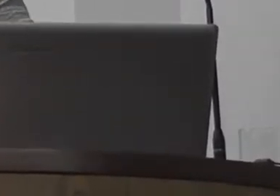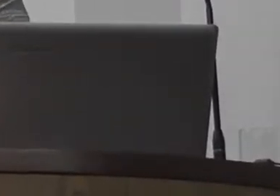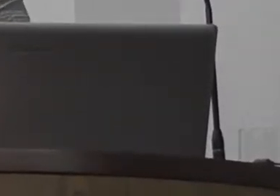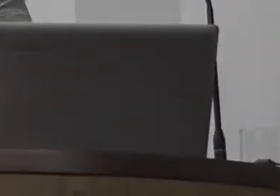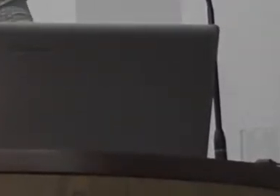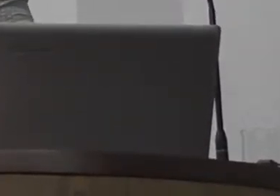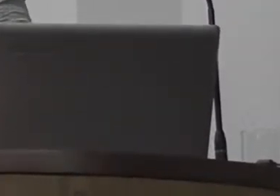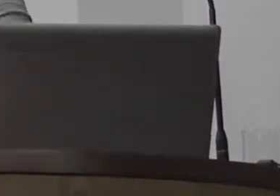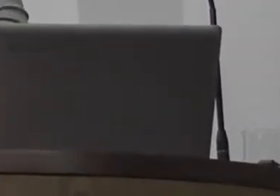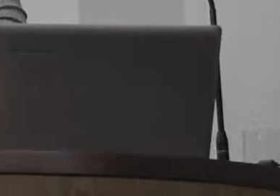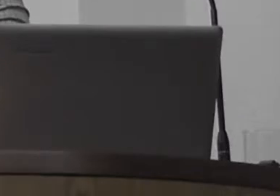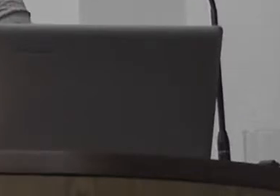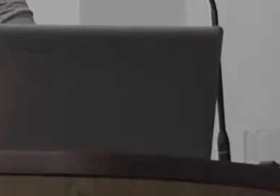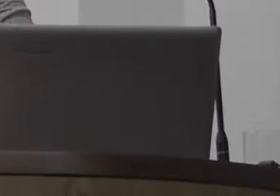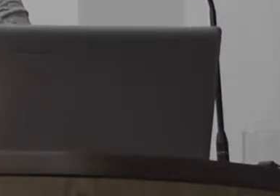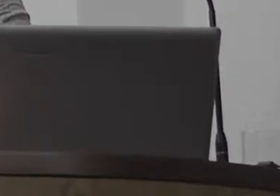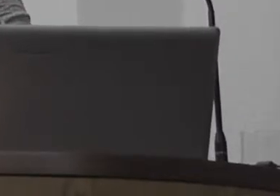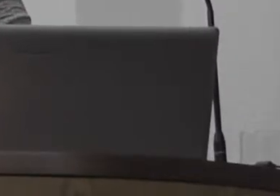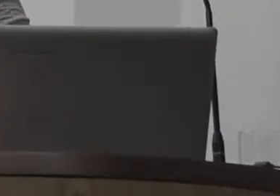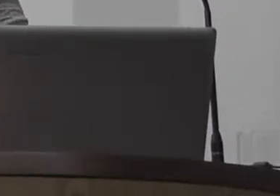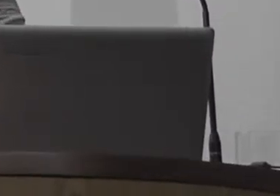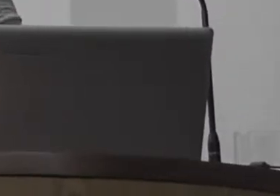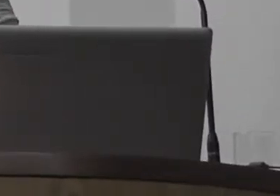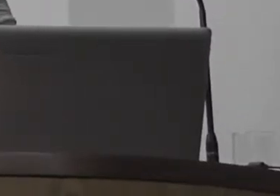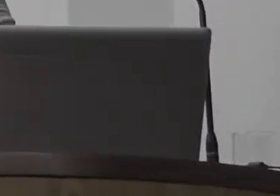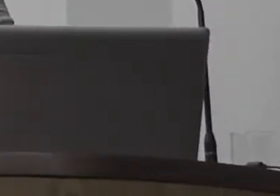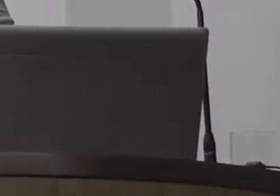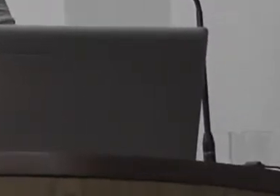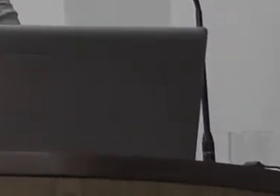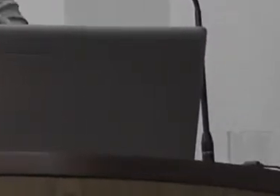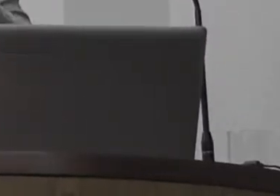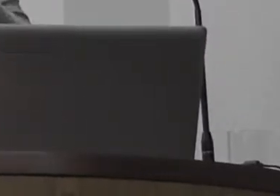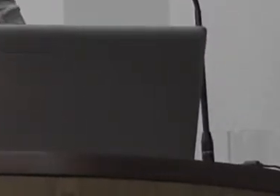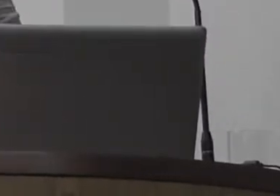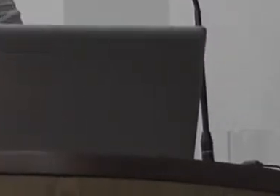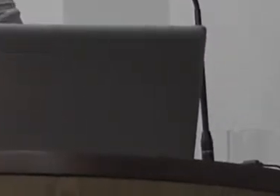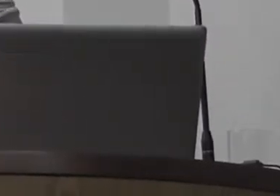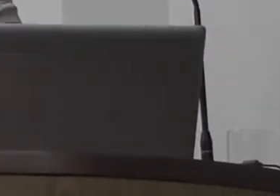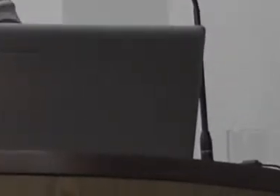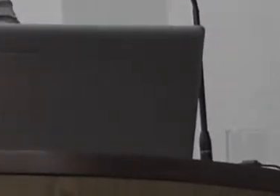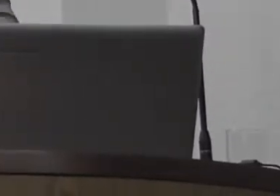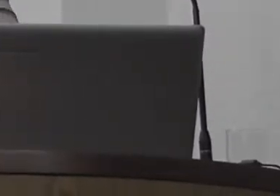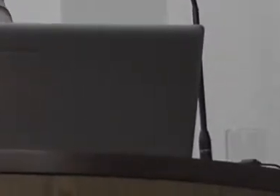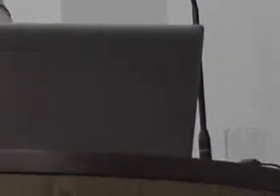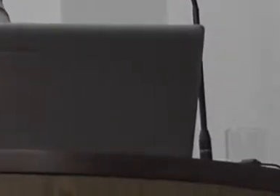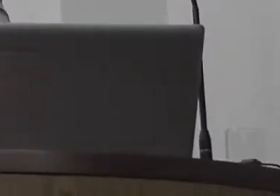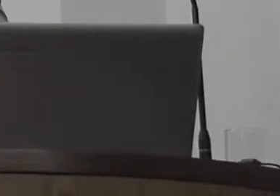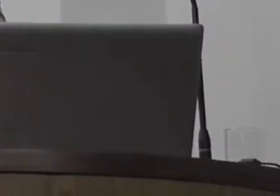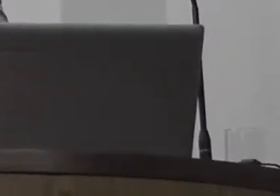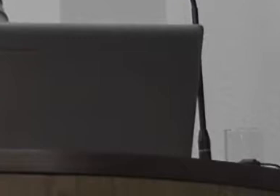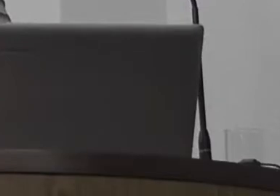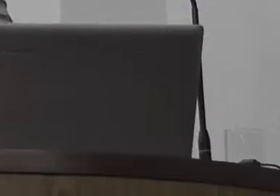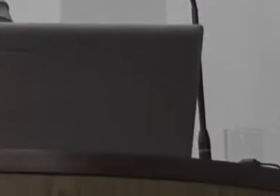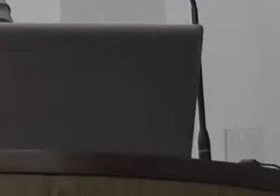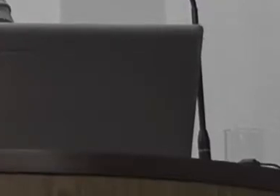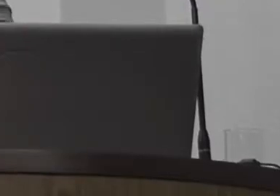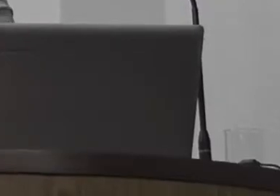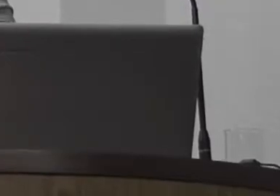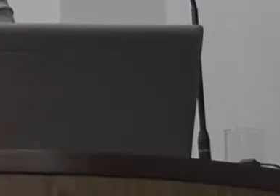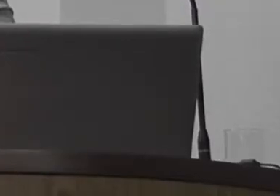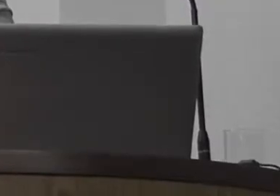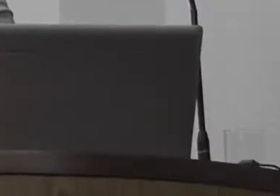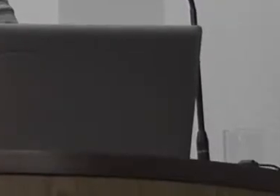que são importantes, né, dentro da educação do município, mas dentro da prefeitura